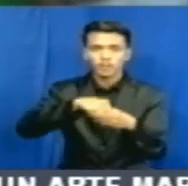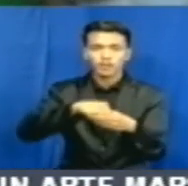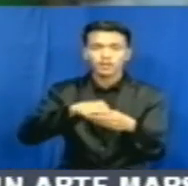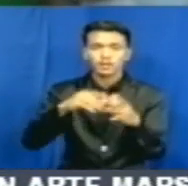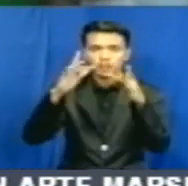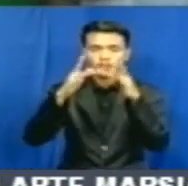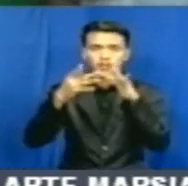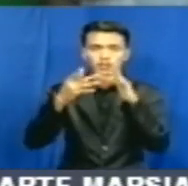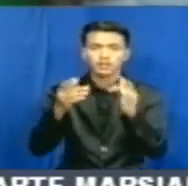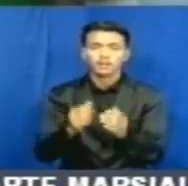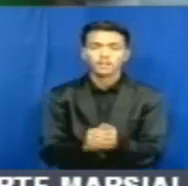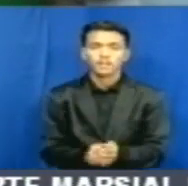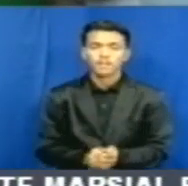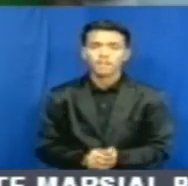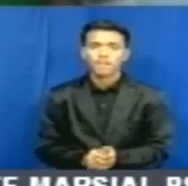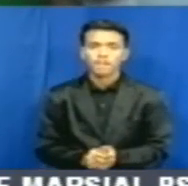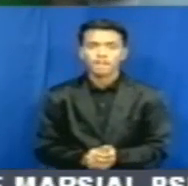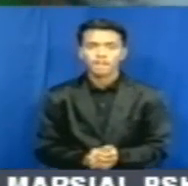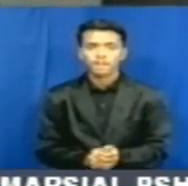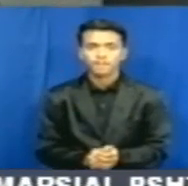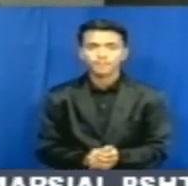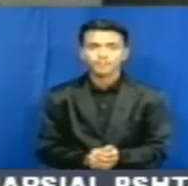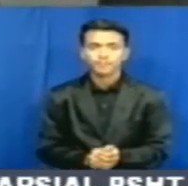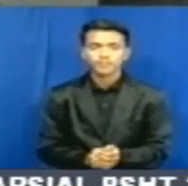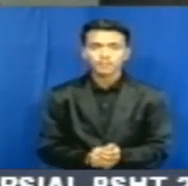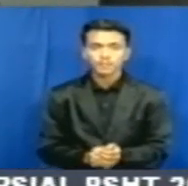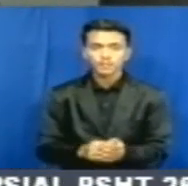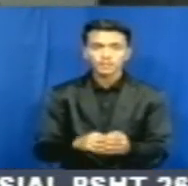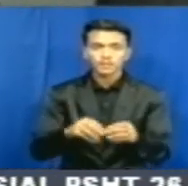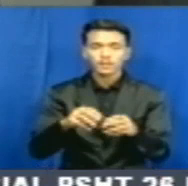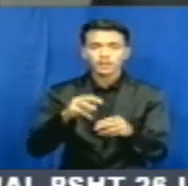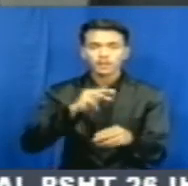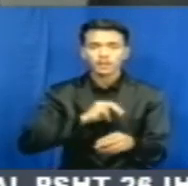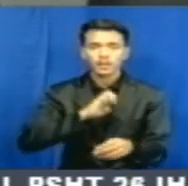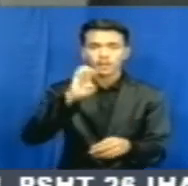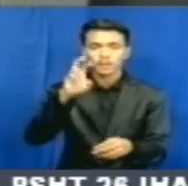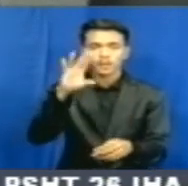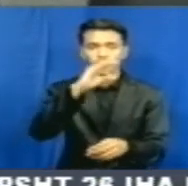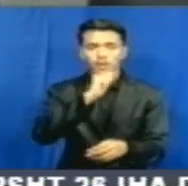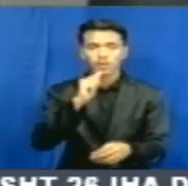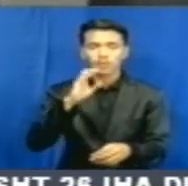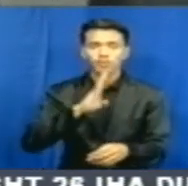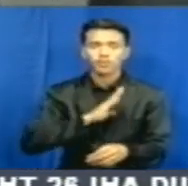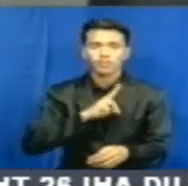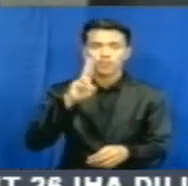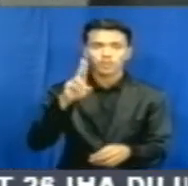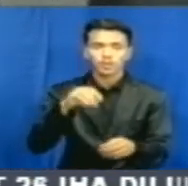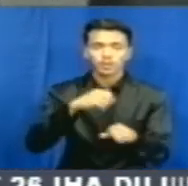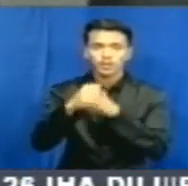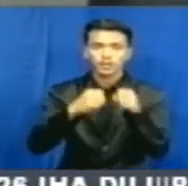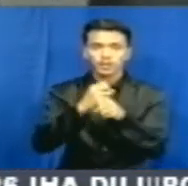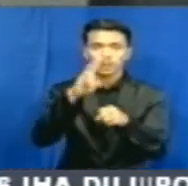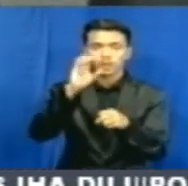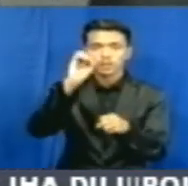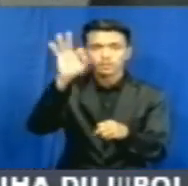Sistema. 2009, rala de Termera, ro, Baucau. Certeza que não rotou, né? Bem, dados 2009,